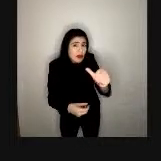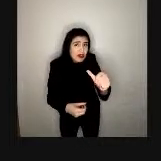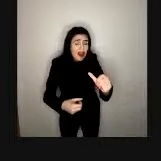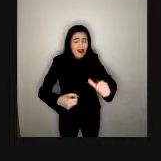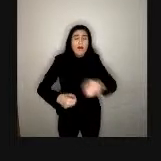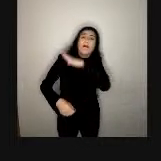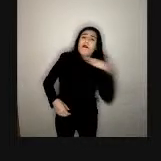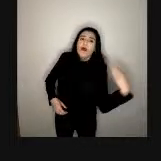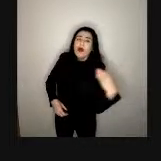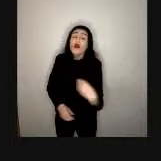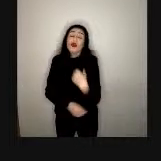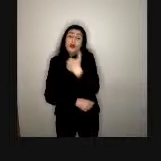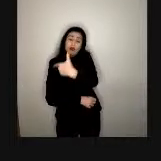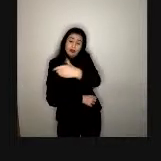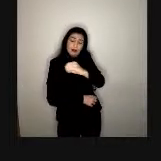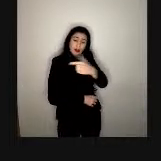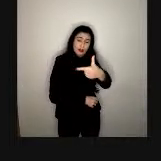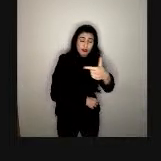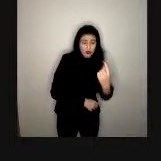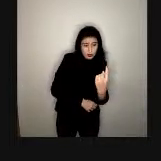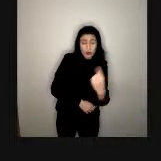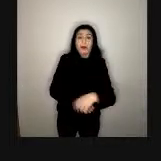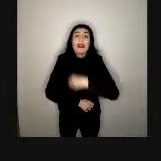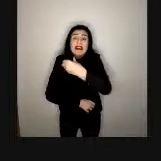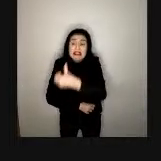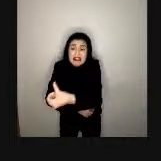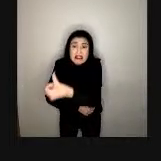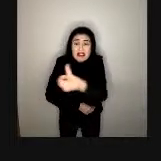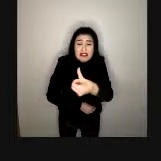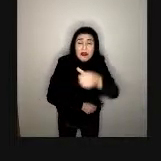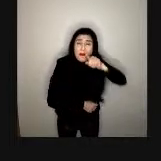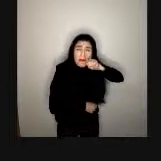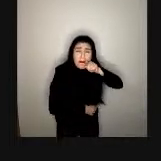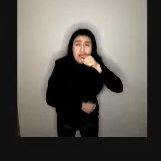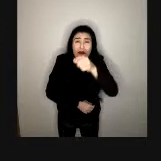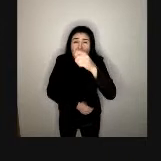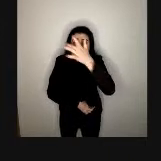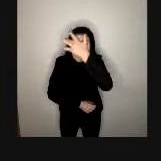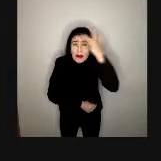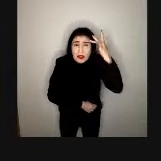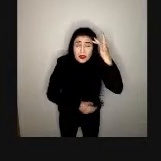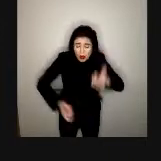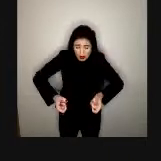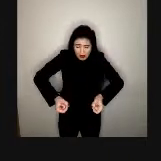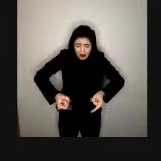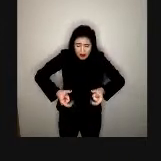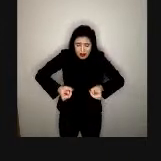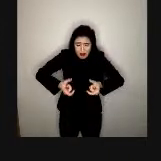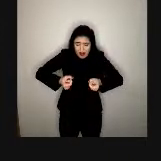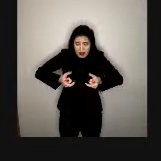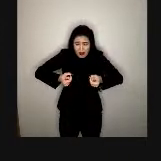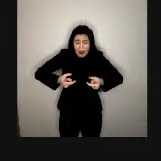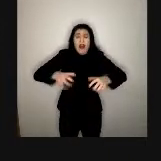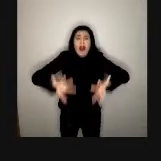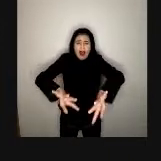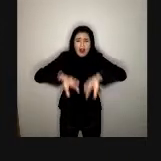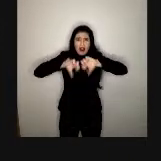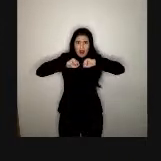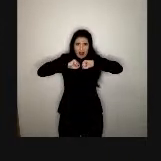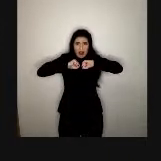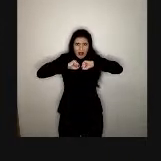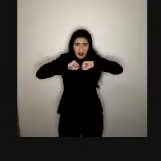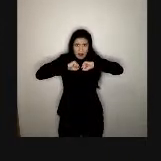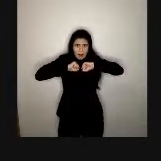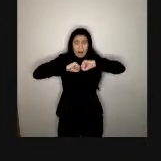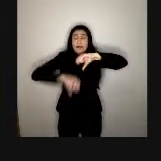2021, o número são 66 mil novos casos diagnosticados, né? Não 66 mil mortes,